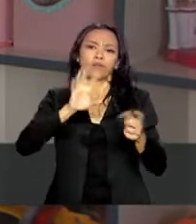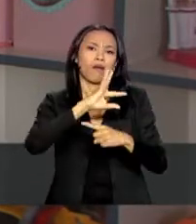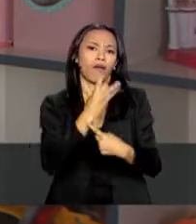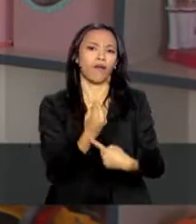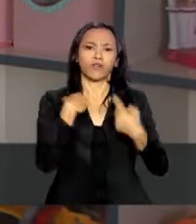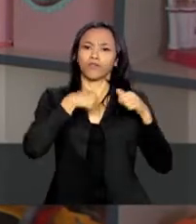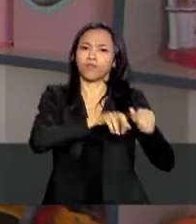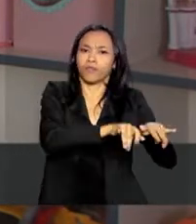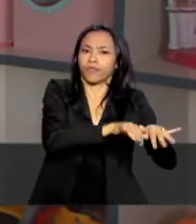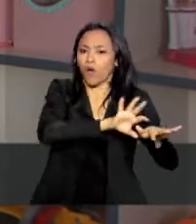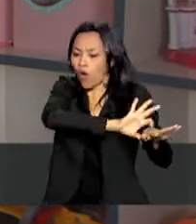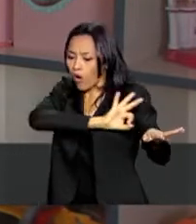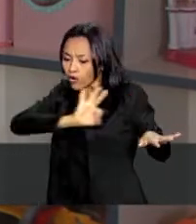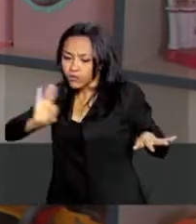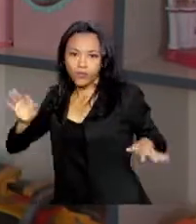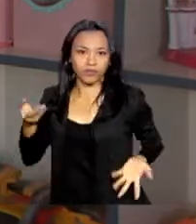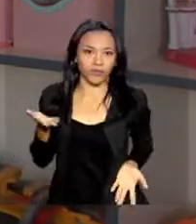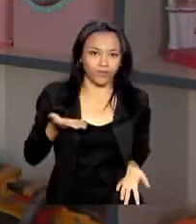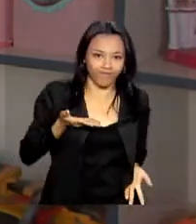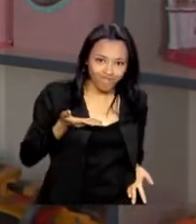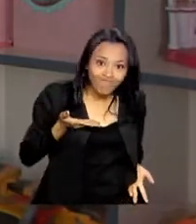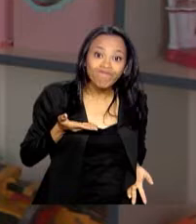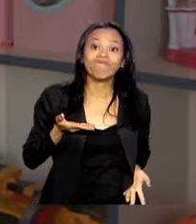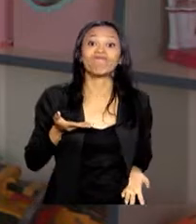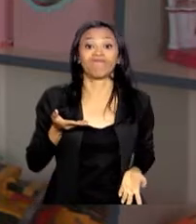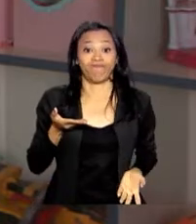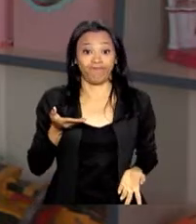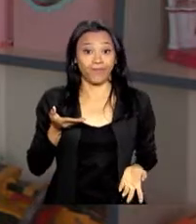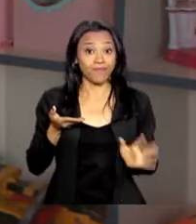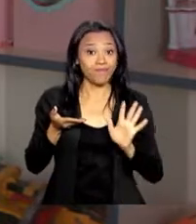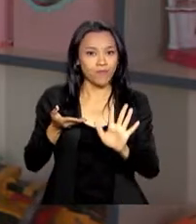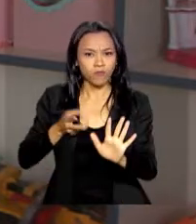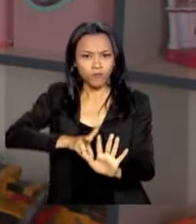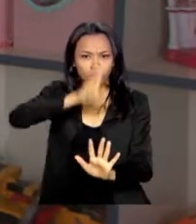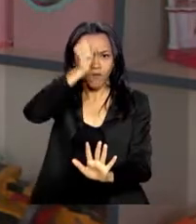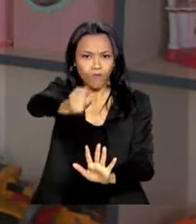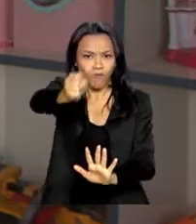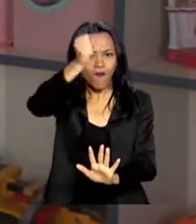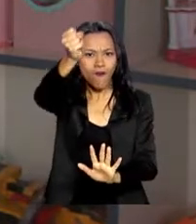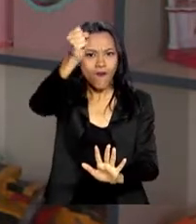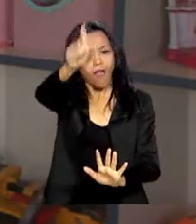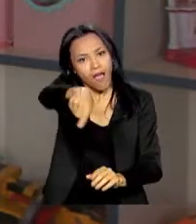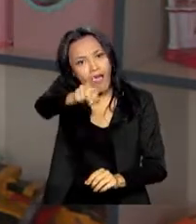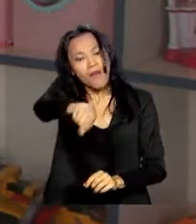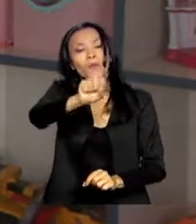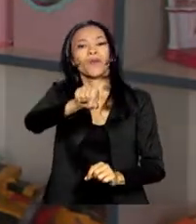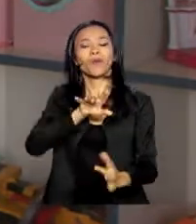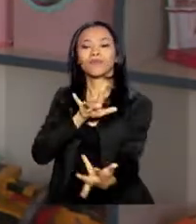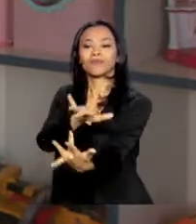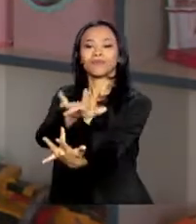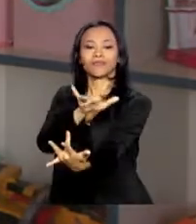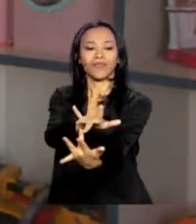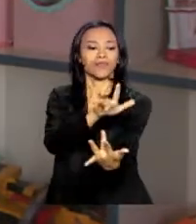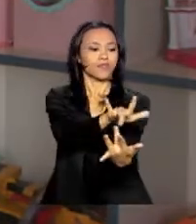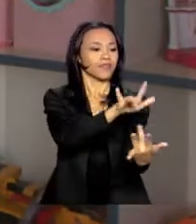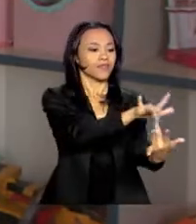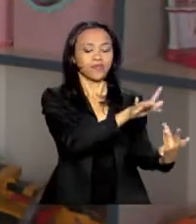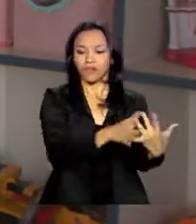beleza isso é ótimo mas o o o ponto forte é a relação que se estabelece